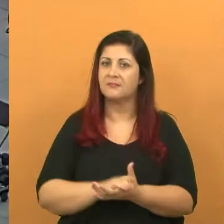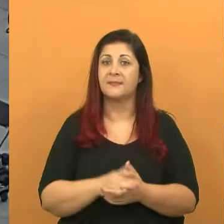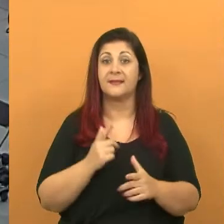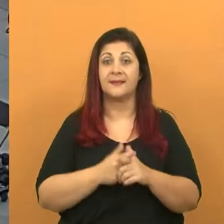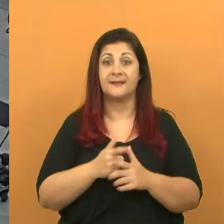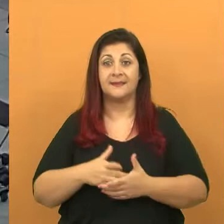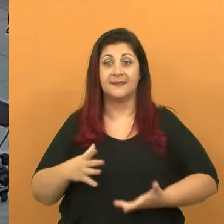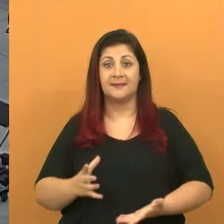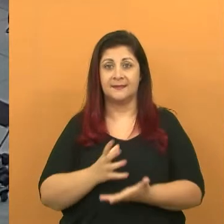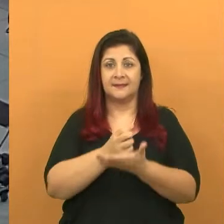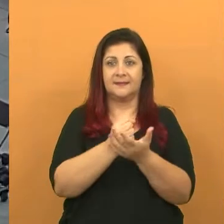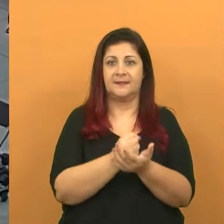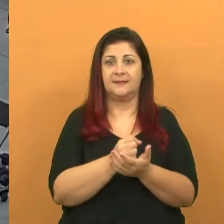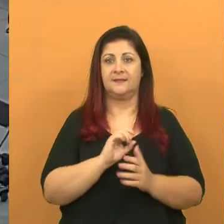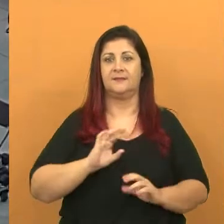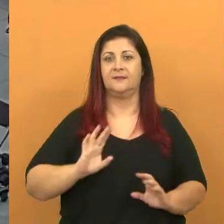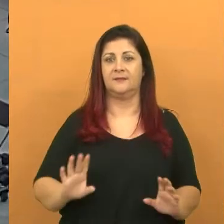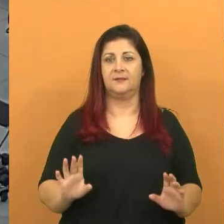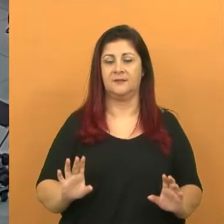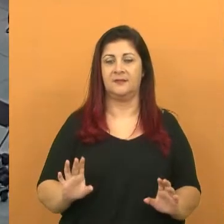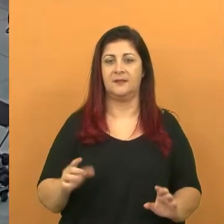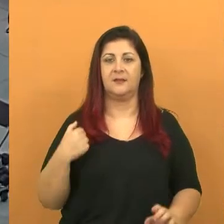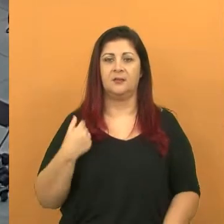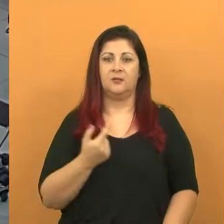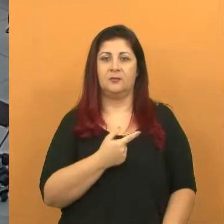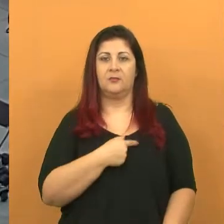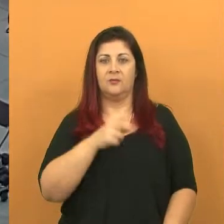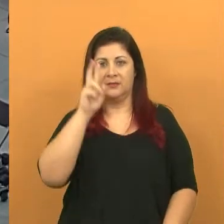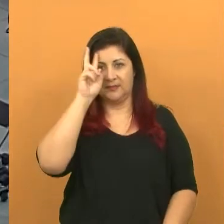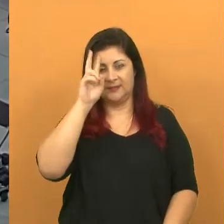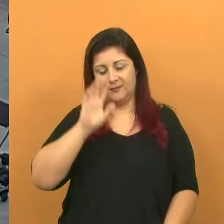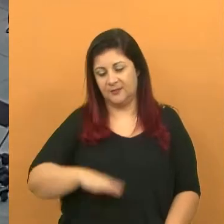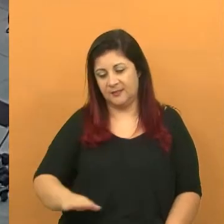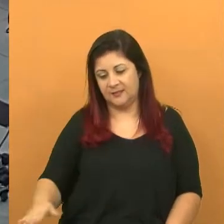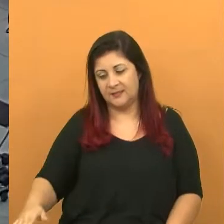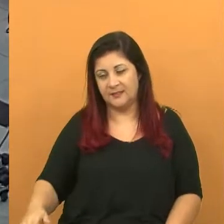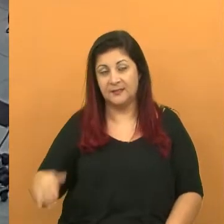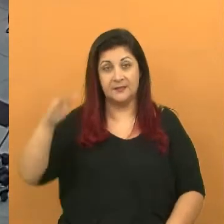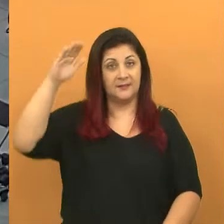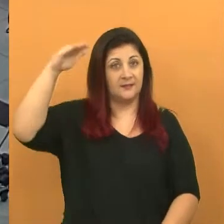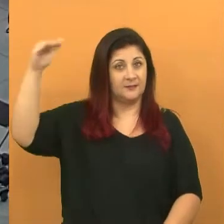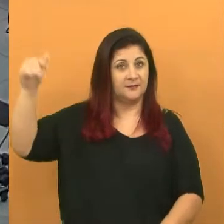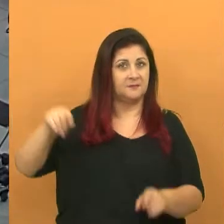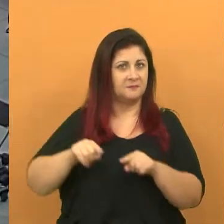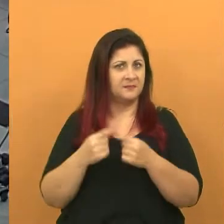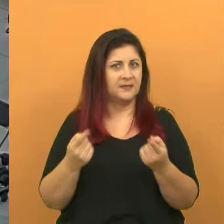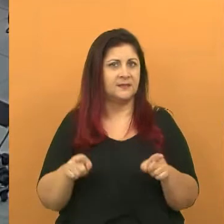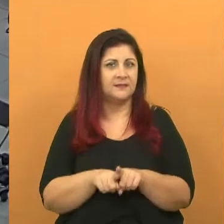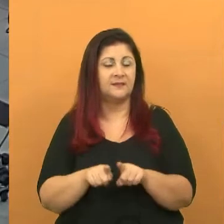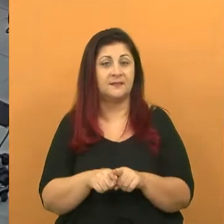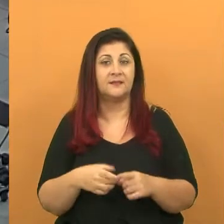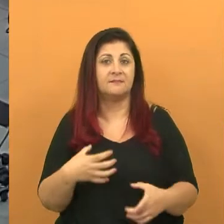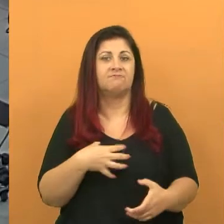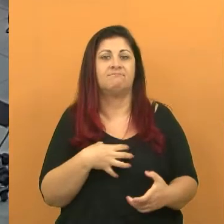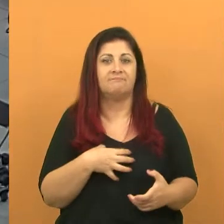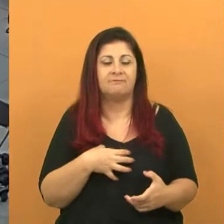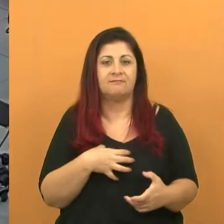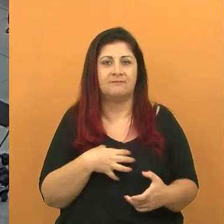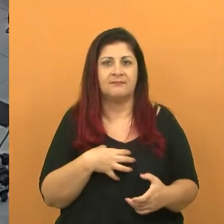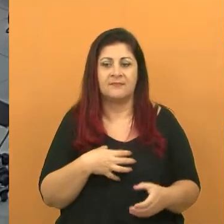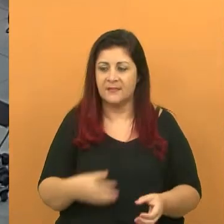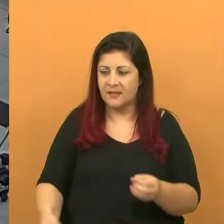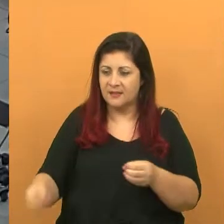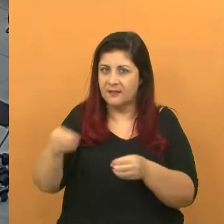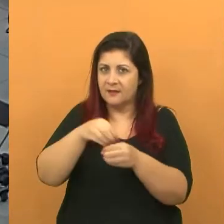resgate não só da nossa história enquanto crianças e adultos, mas também uma forma de